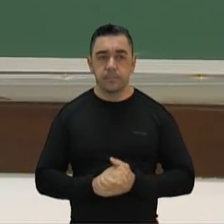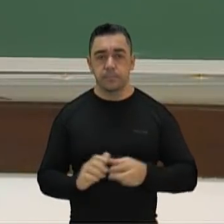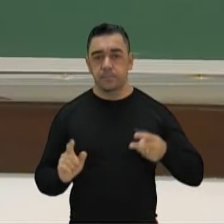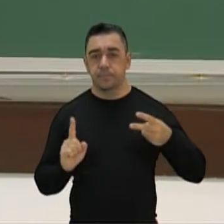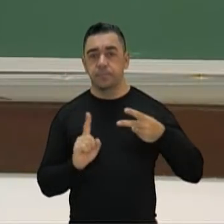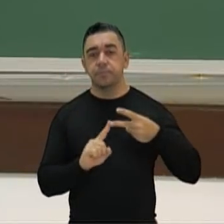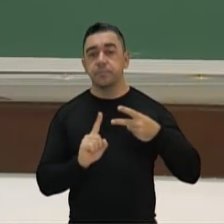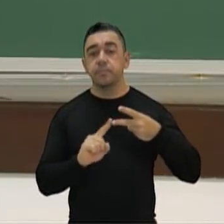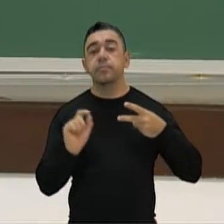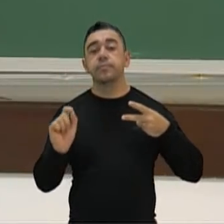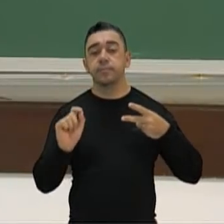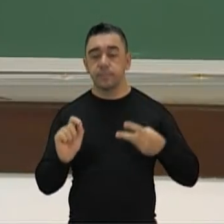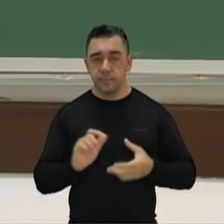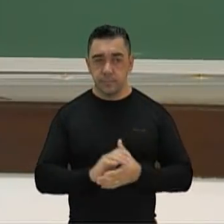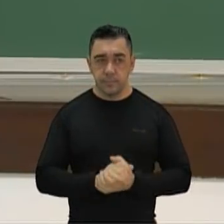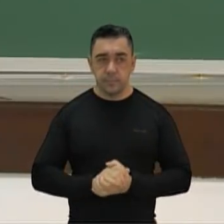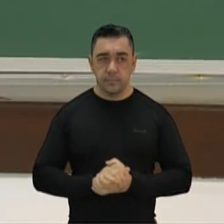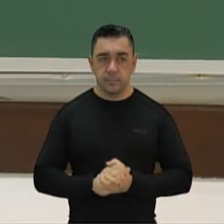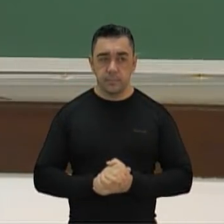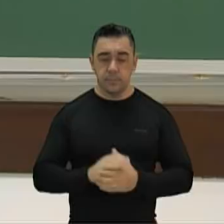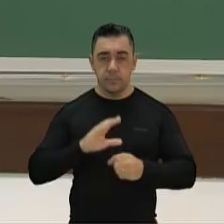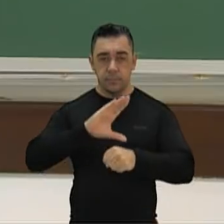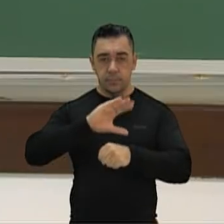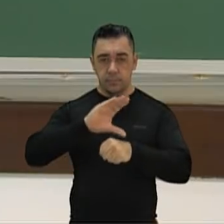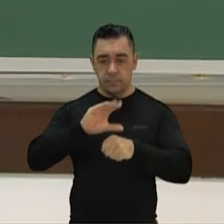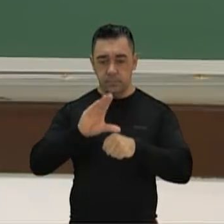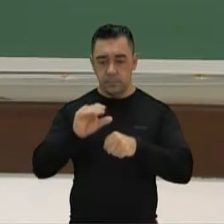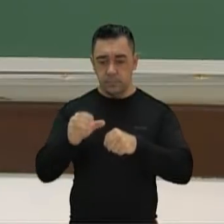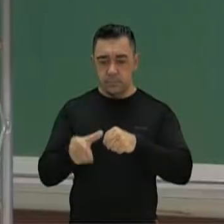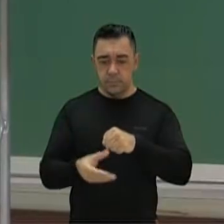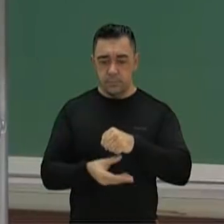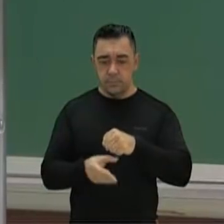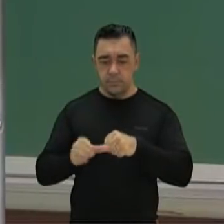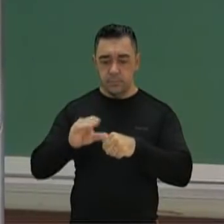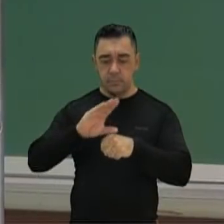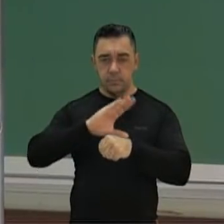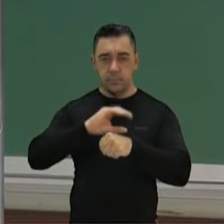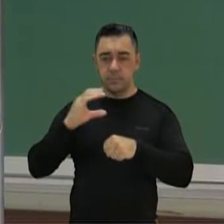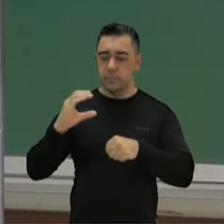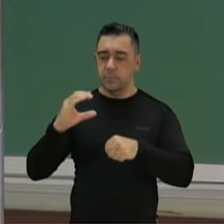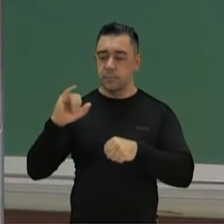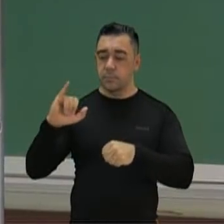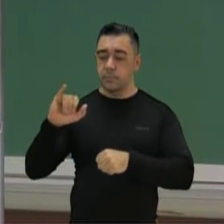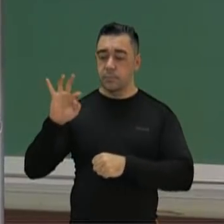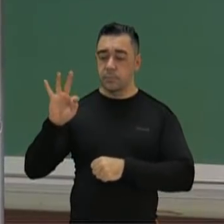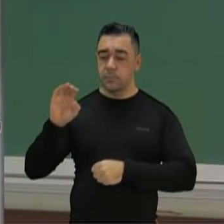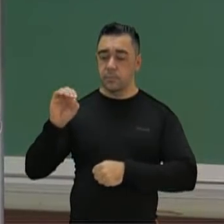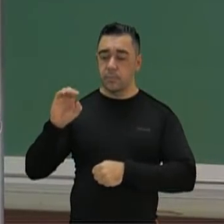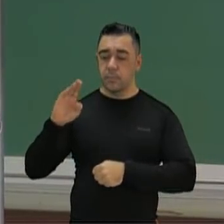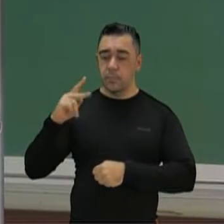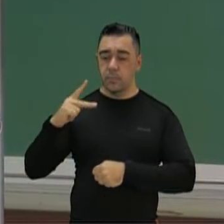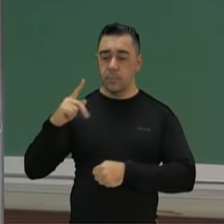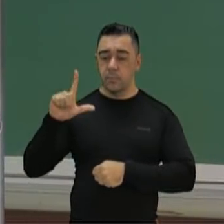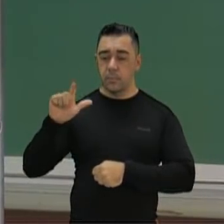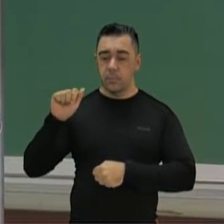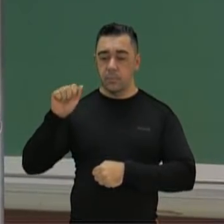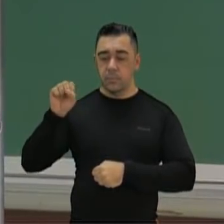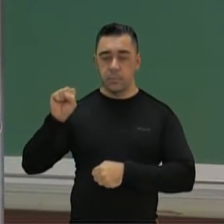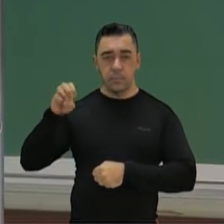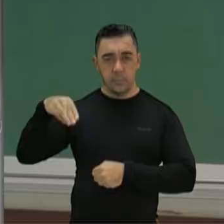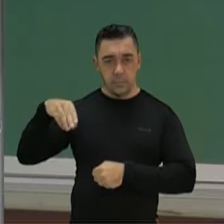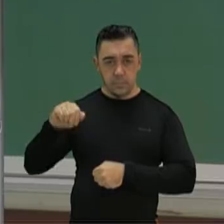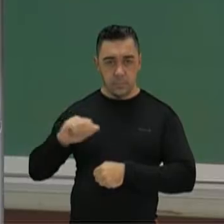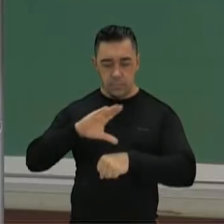estrutura é o citoplasma. Citoplasma é a região interna da célula, onde todas as estruturas delas